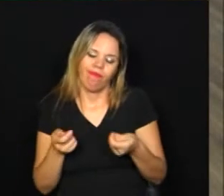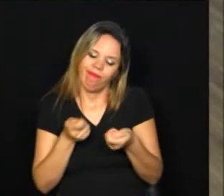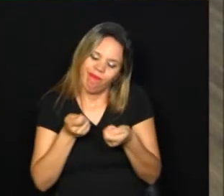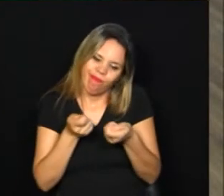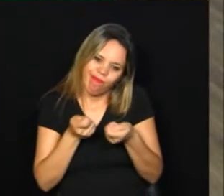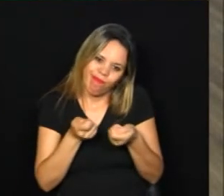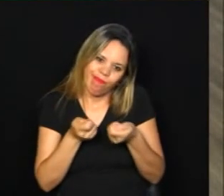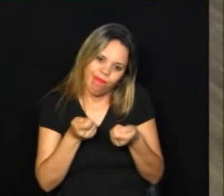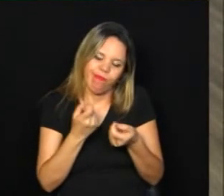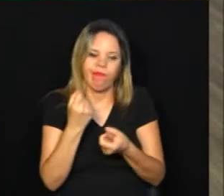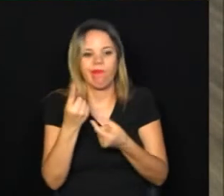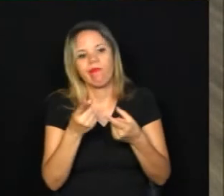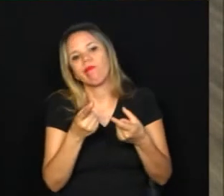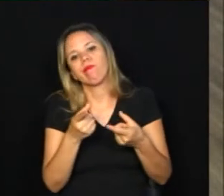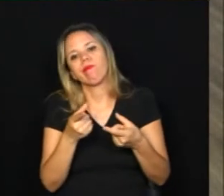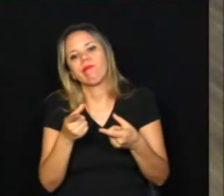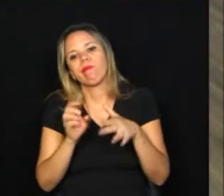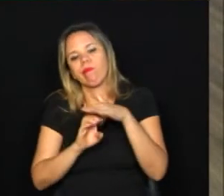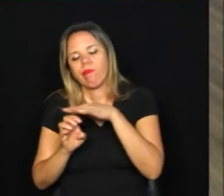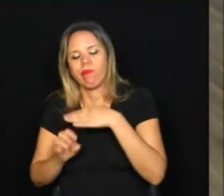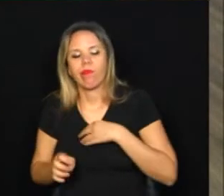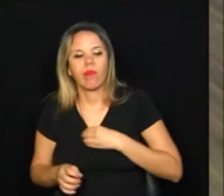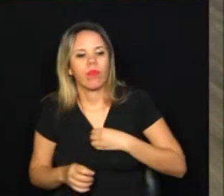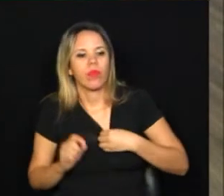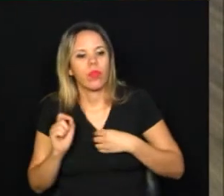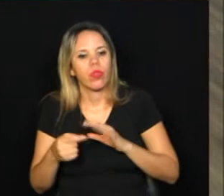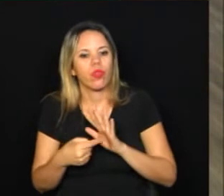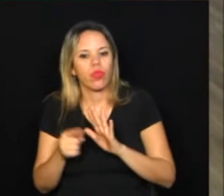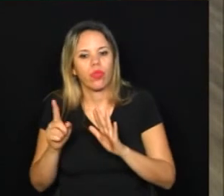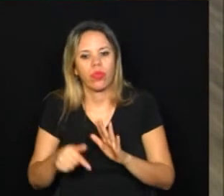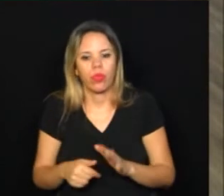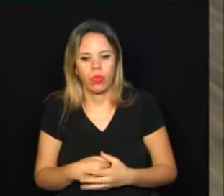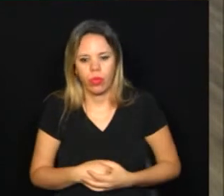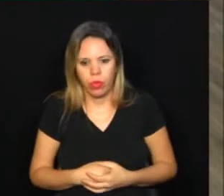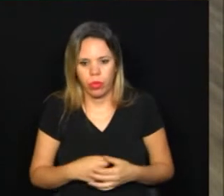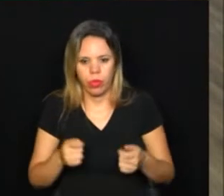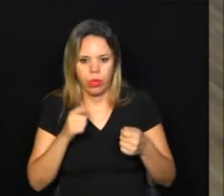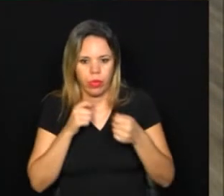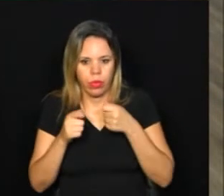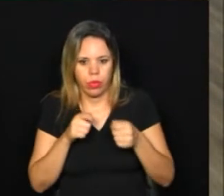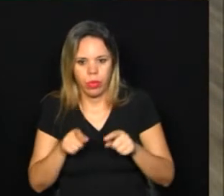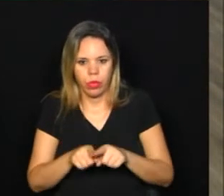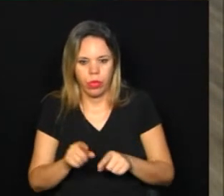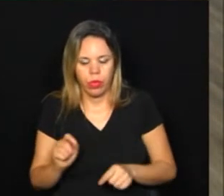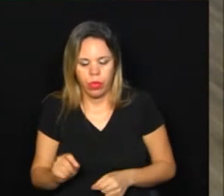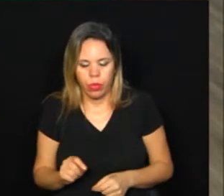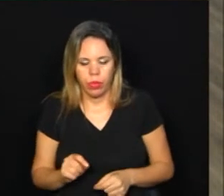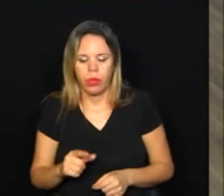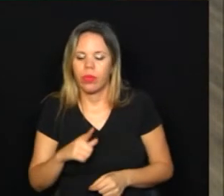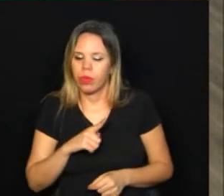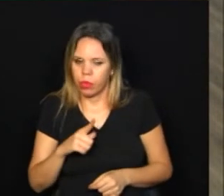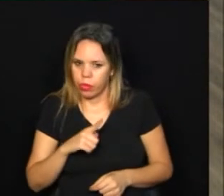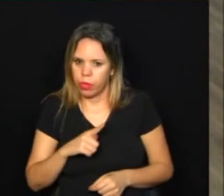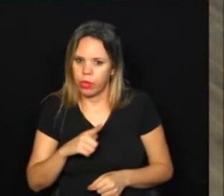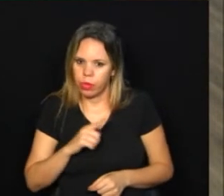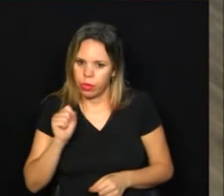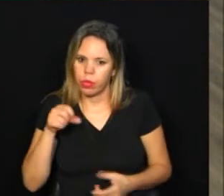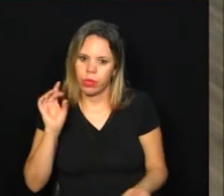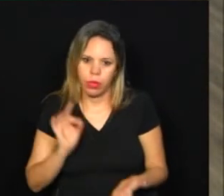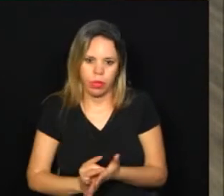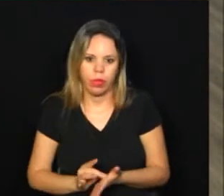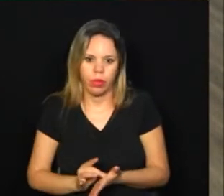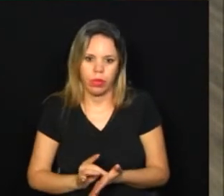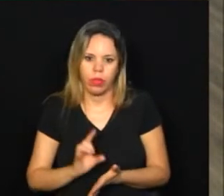flexibilização de alguns setores. O que aponta, inclusive, a coletiva é que haverá, mas a